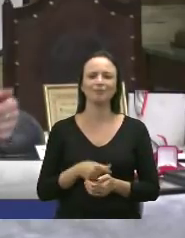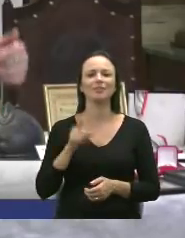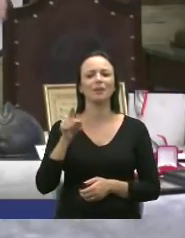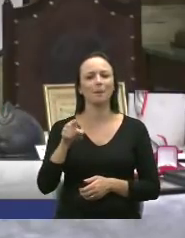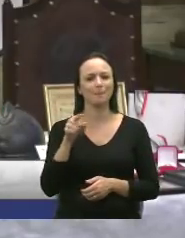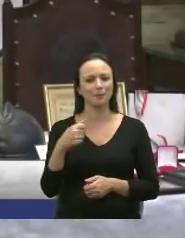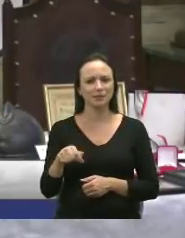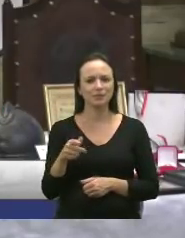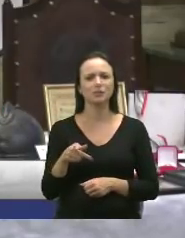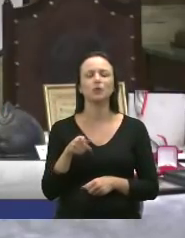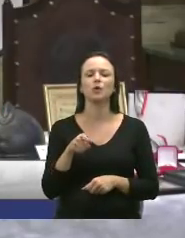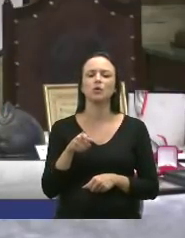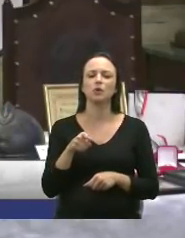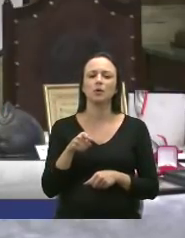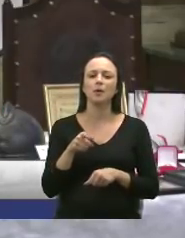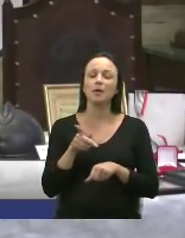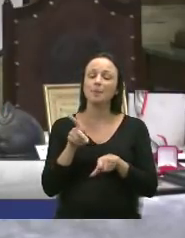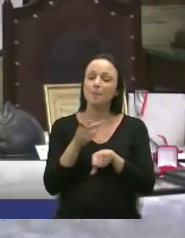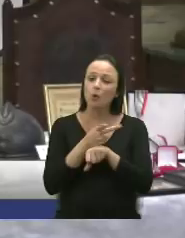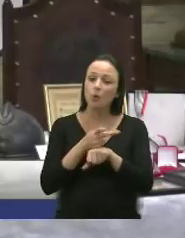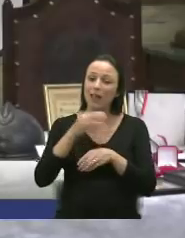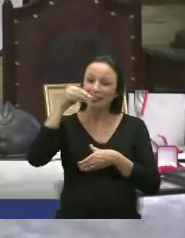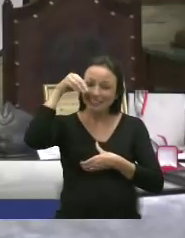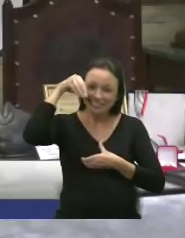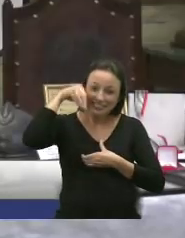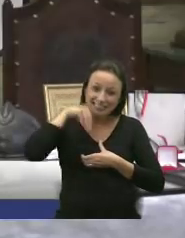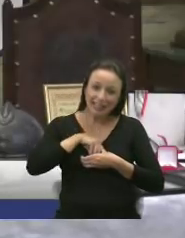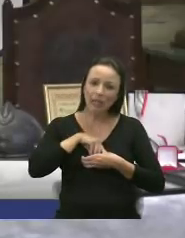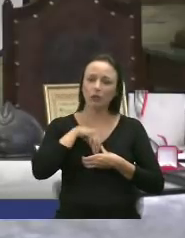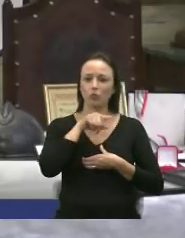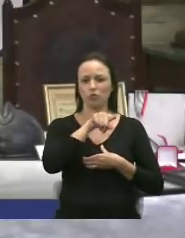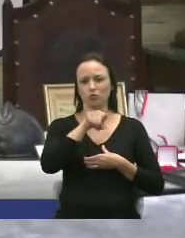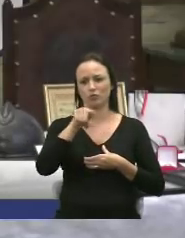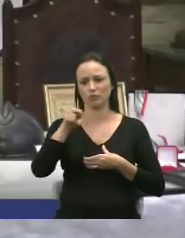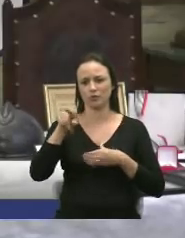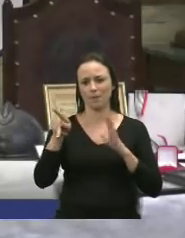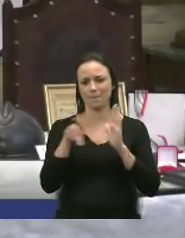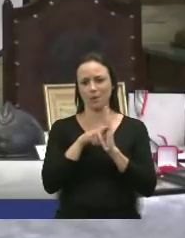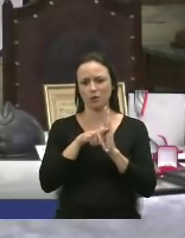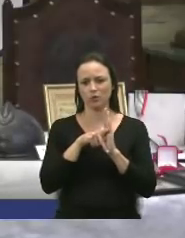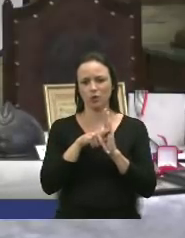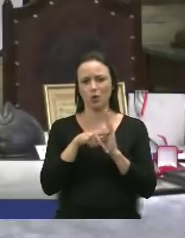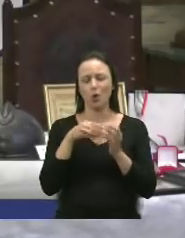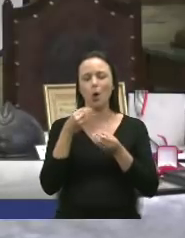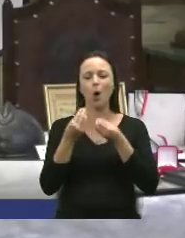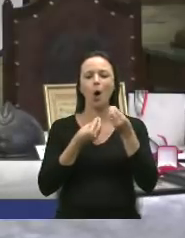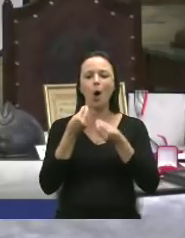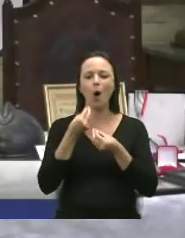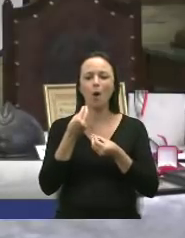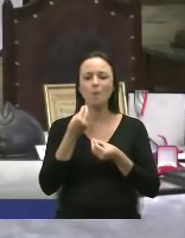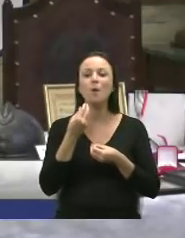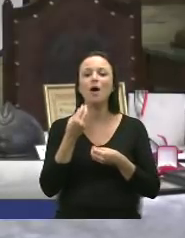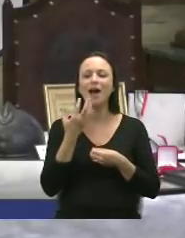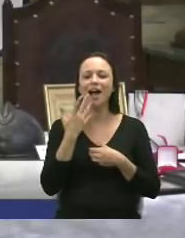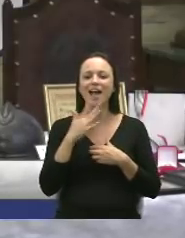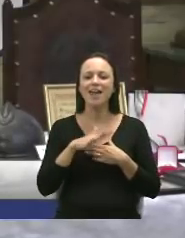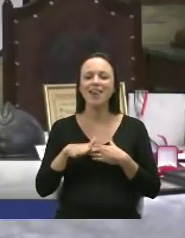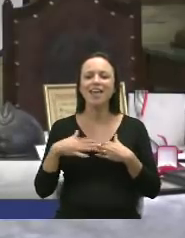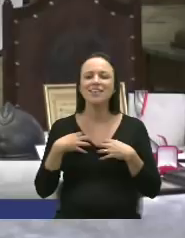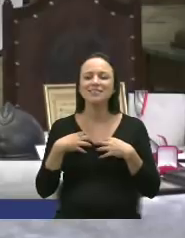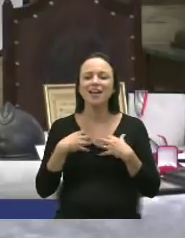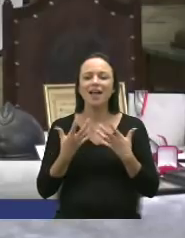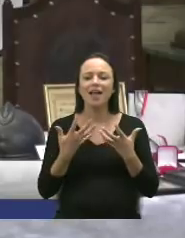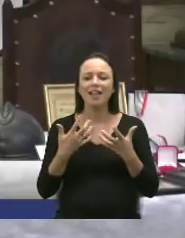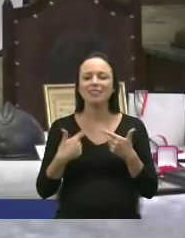procurem dentro de vocês próprios como a criança gostaria de trabalhar.